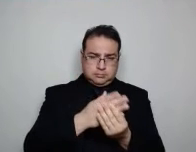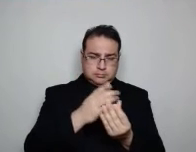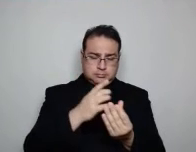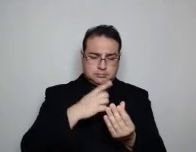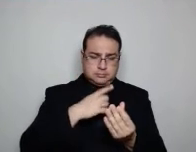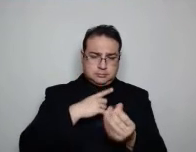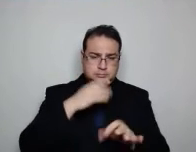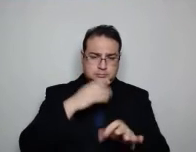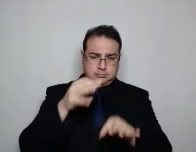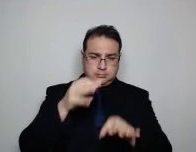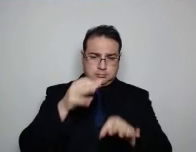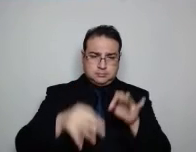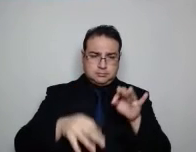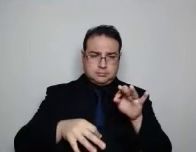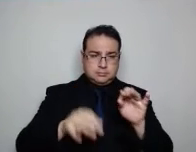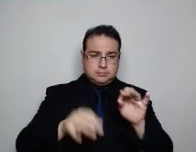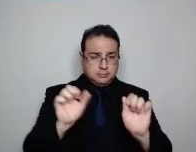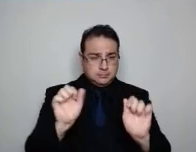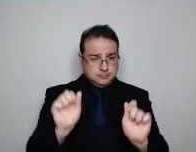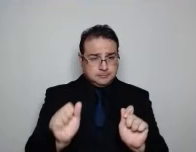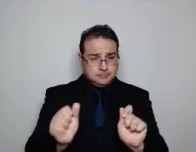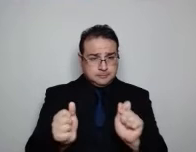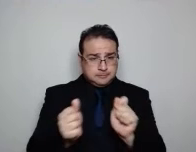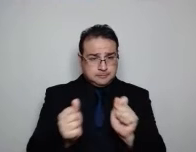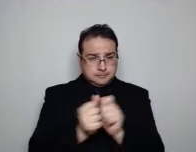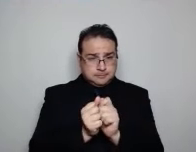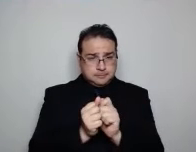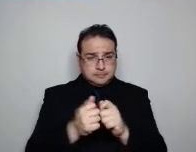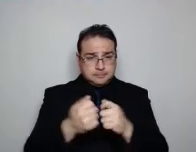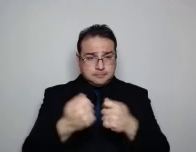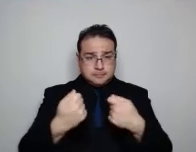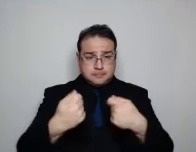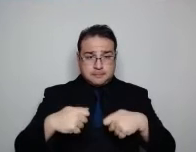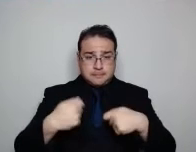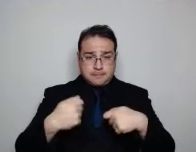antigo. Artigos 58 e 59 do CPC.